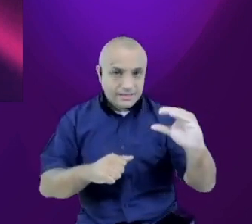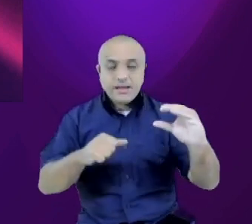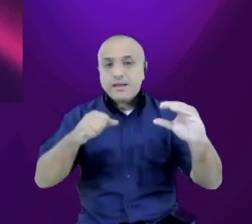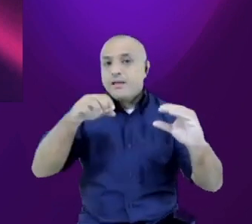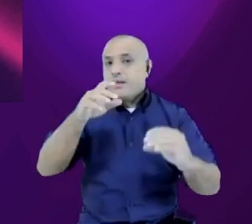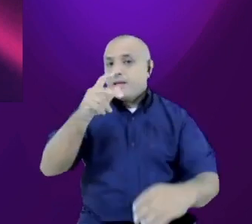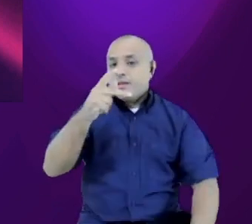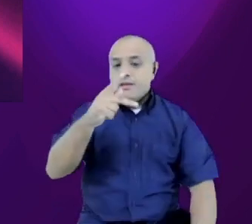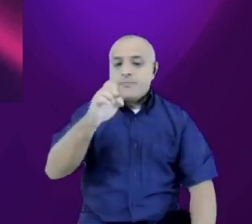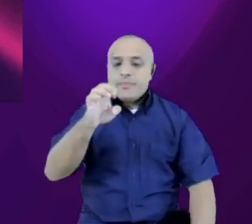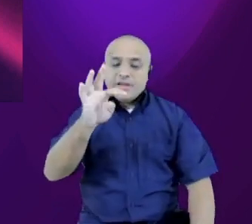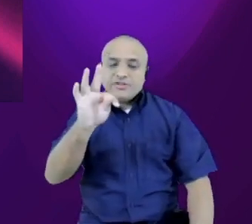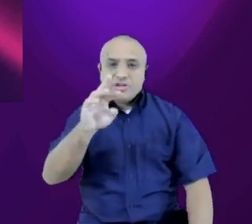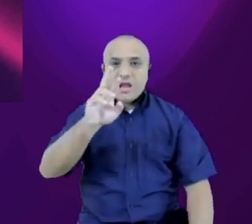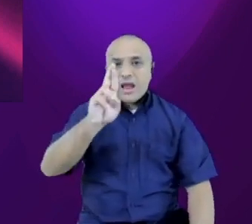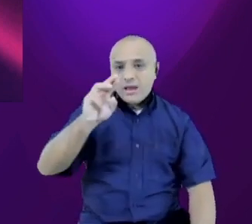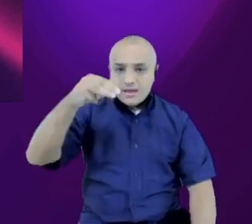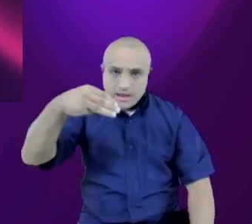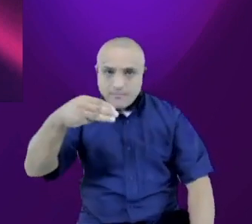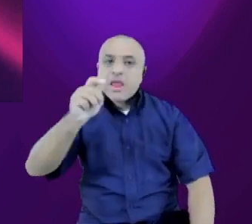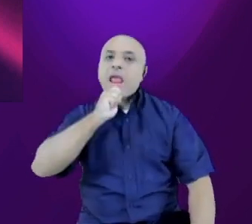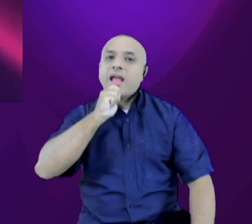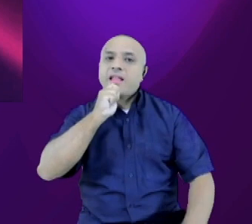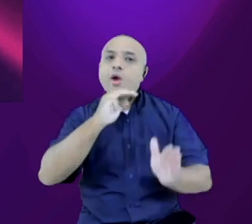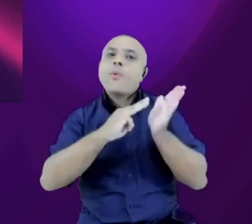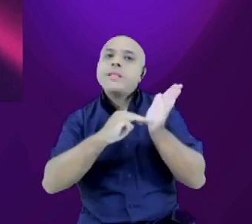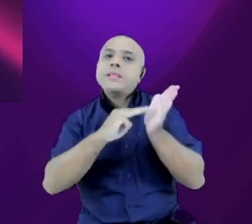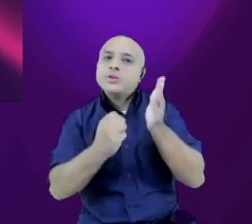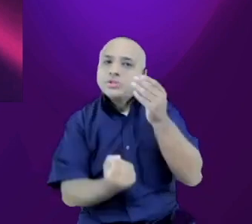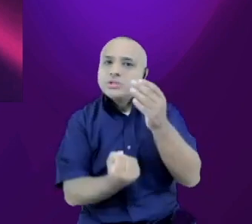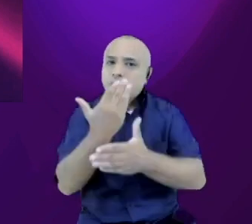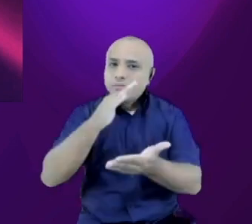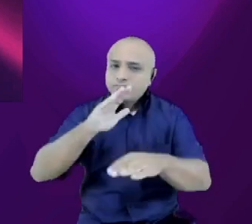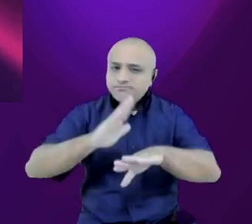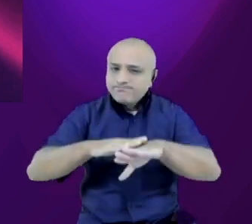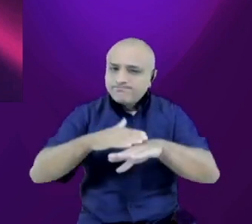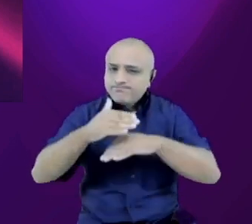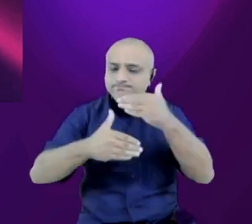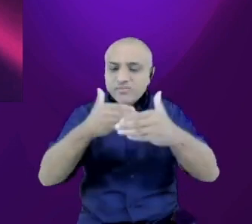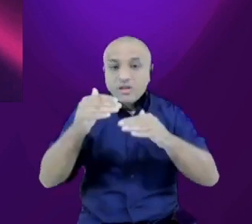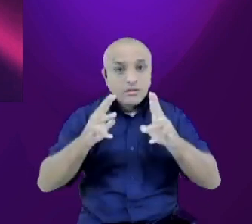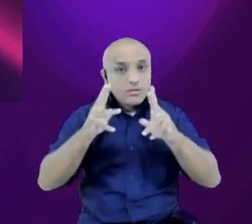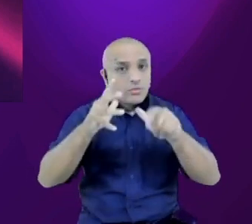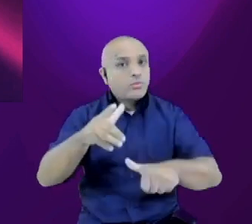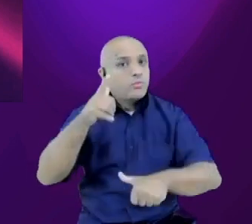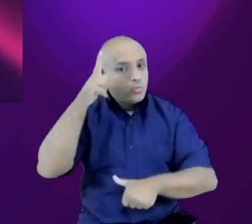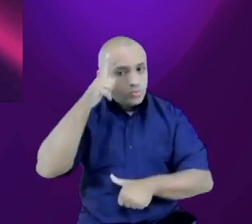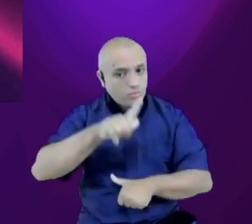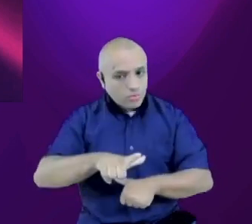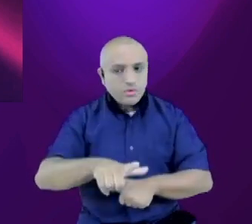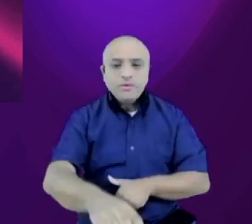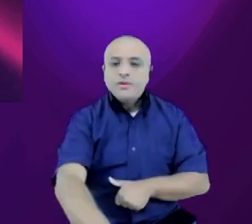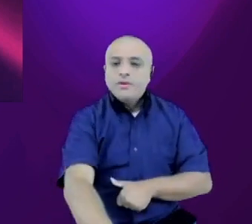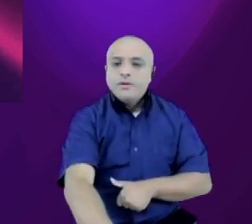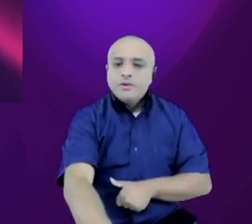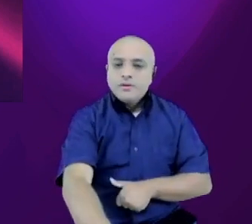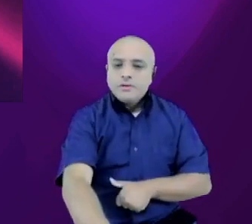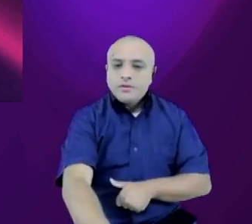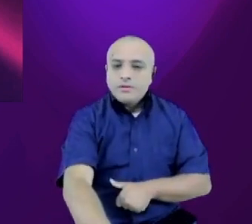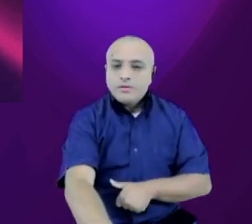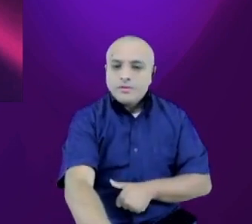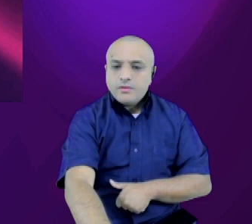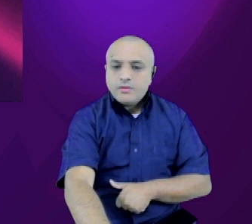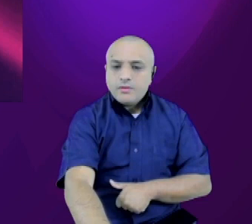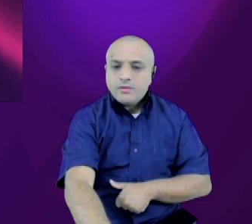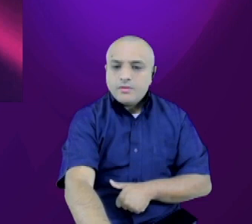é uma tecnologia em implementação. Esses ganhos todos, também a gente tem uma aceleração